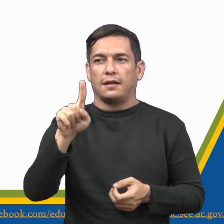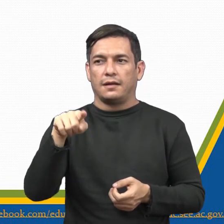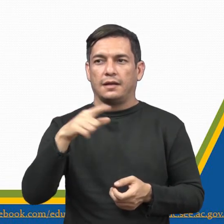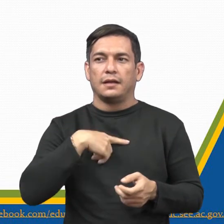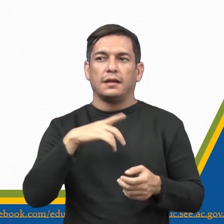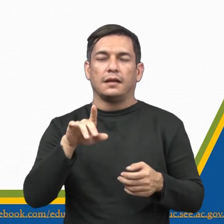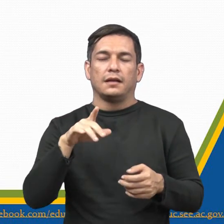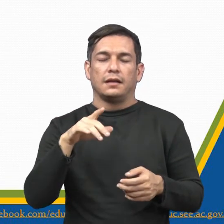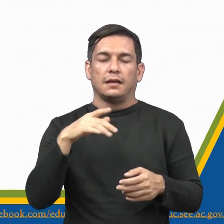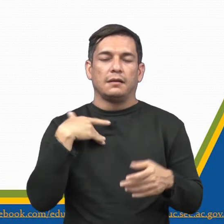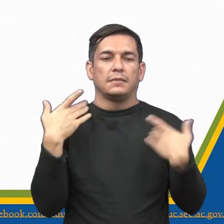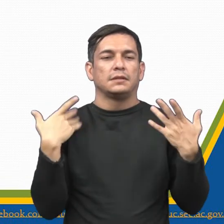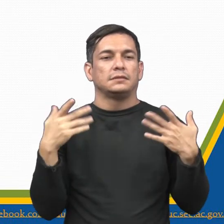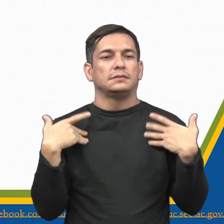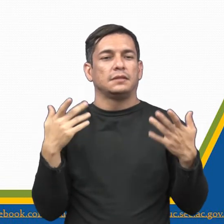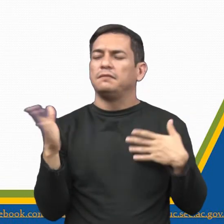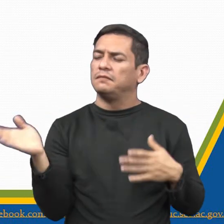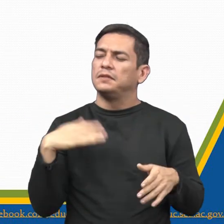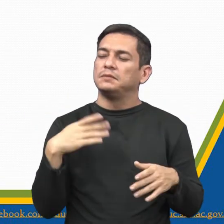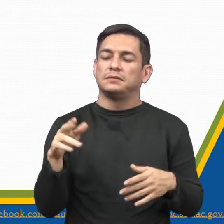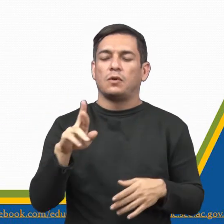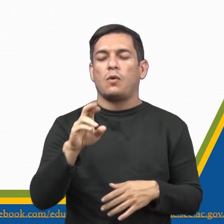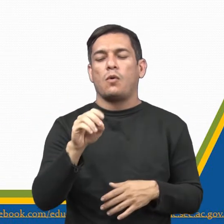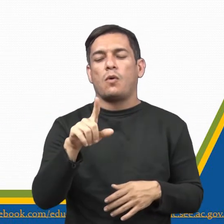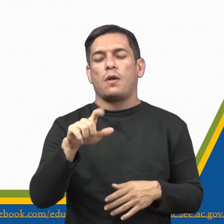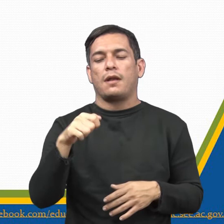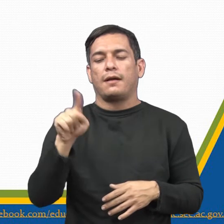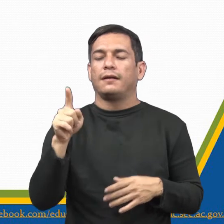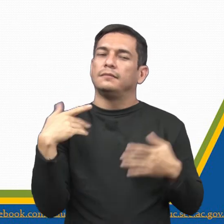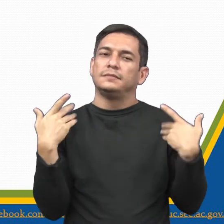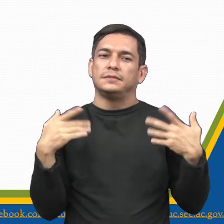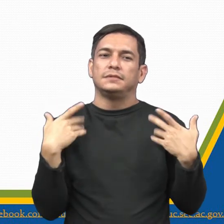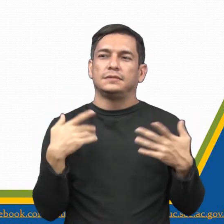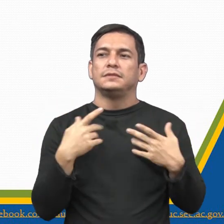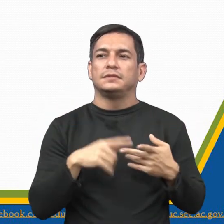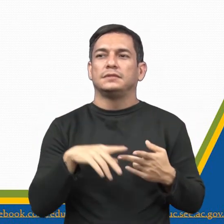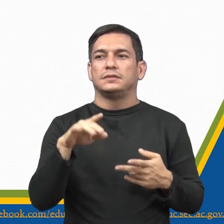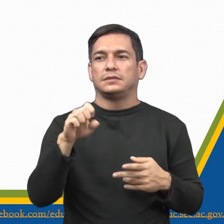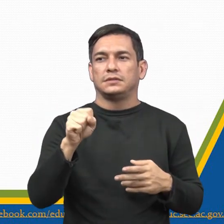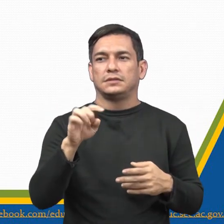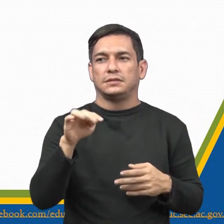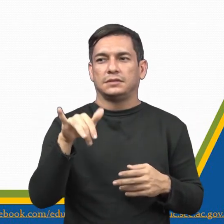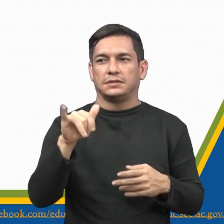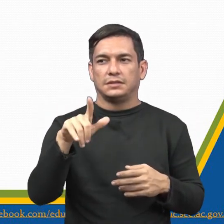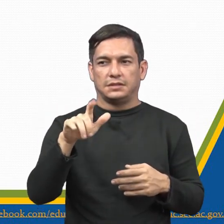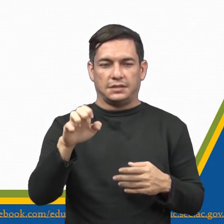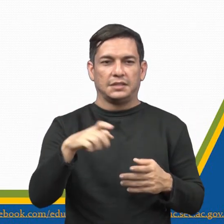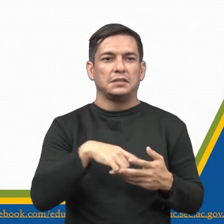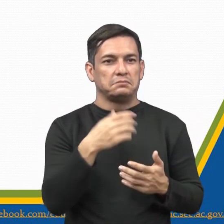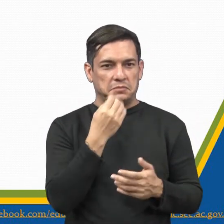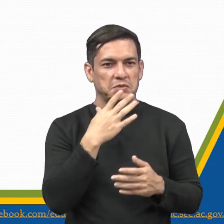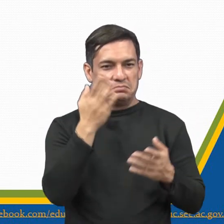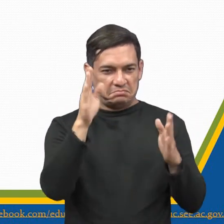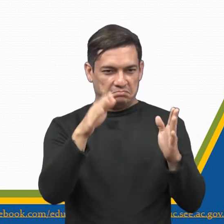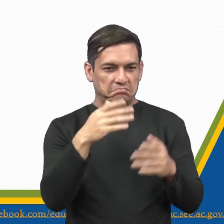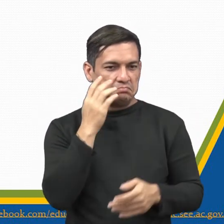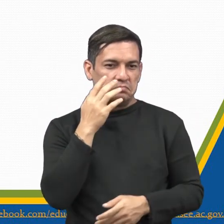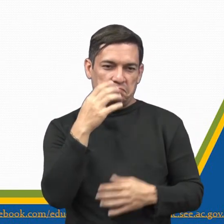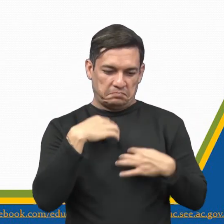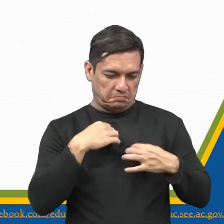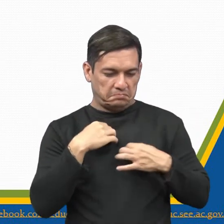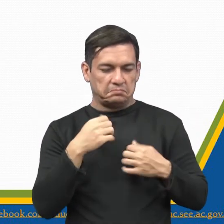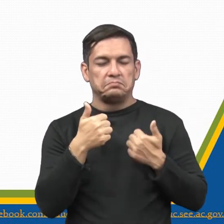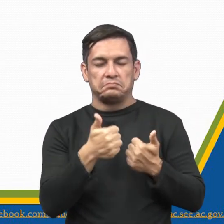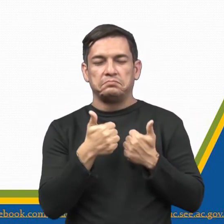passear, andar sem compromisso, vamos dar um rolé. E estilo, está muito bem arrumado.